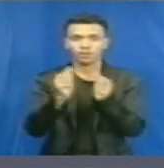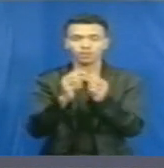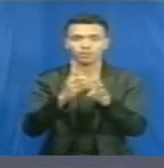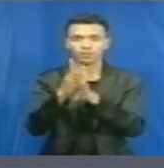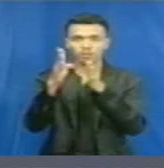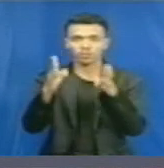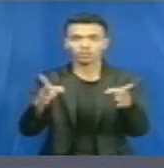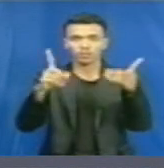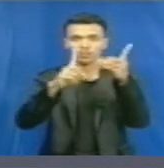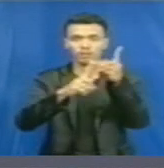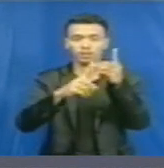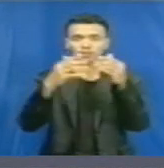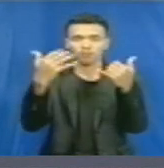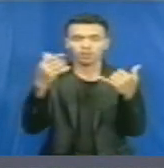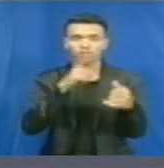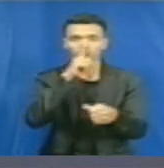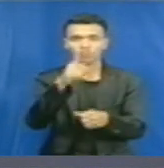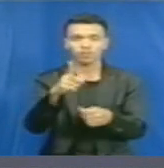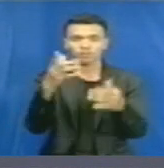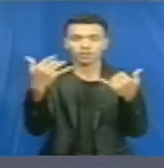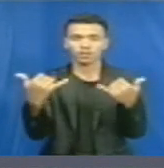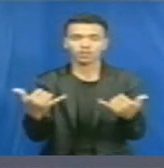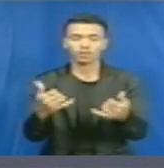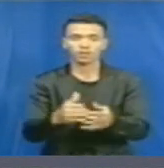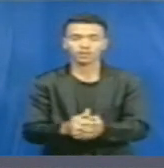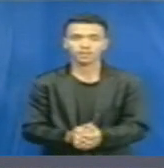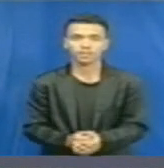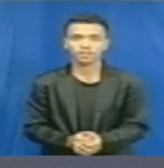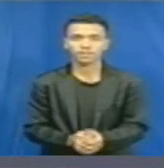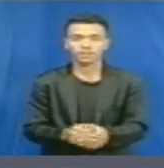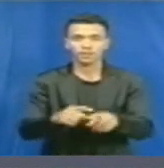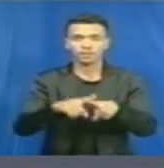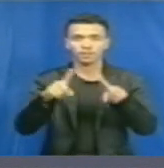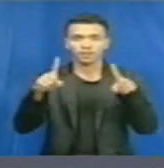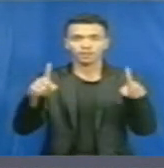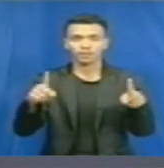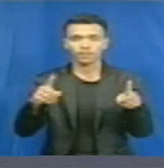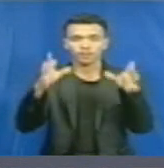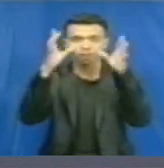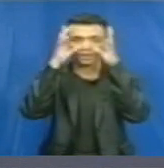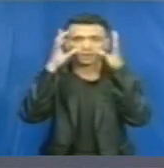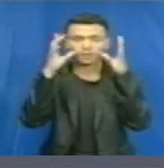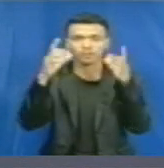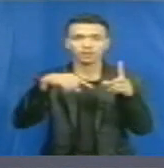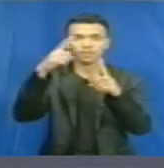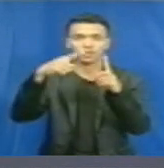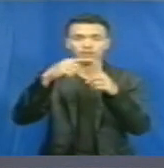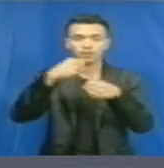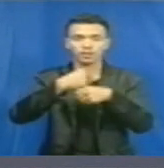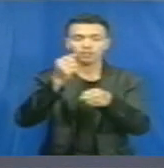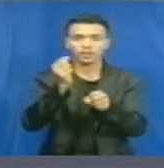data lolos ne ohen. Mas halam ne diretor nos concorda ou também ohen. Mas triste bot wahir kami halam ne matira